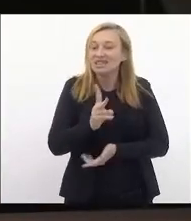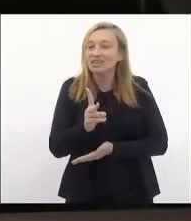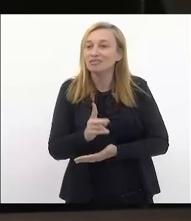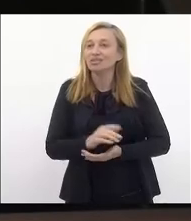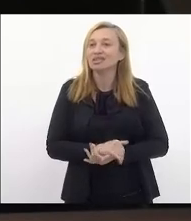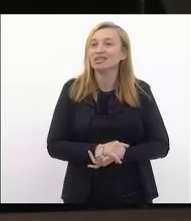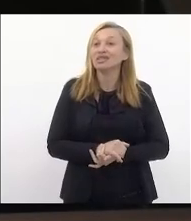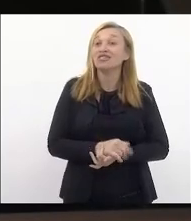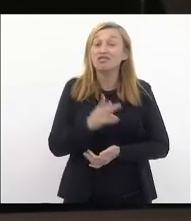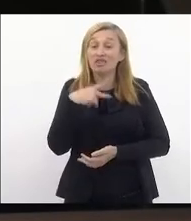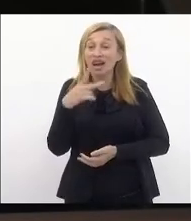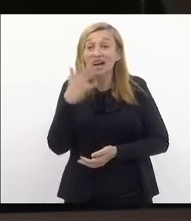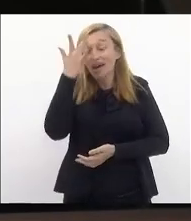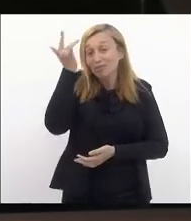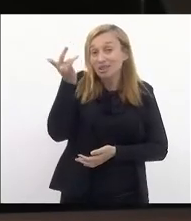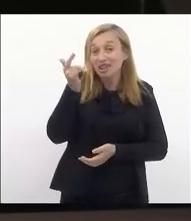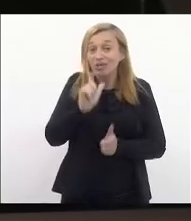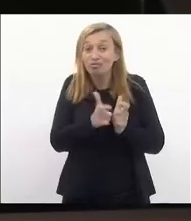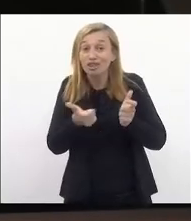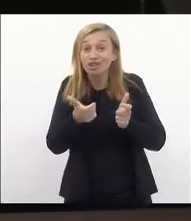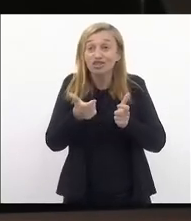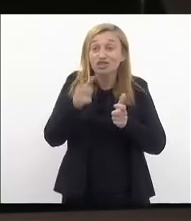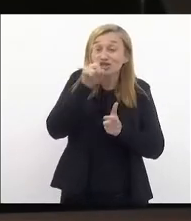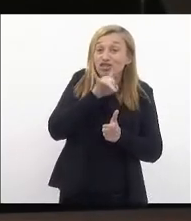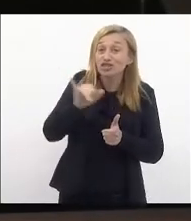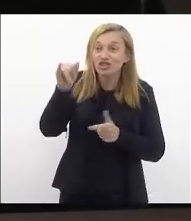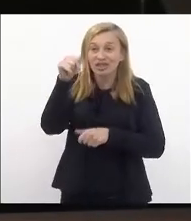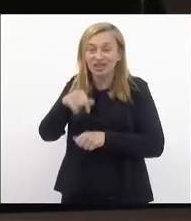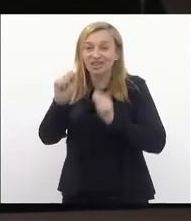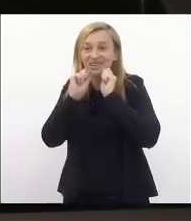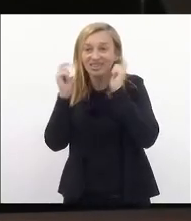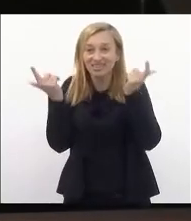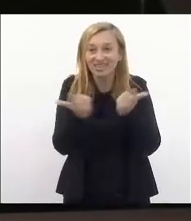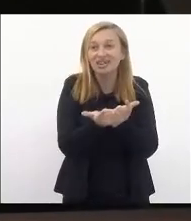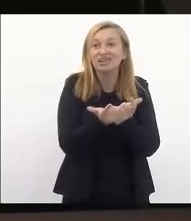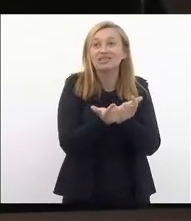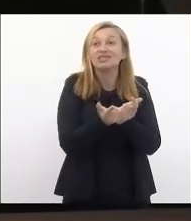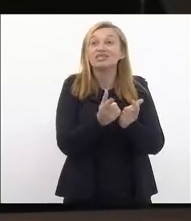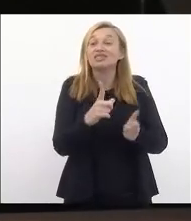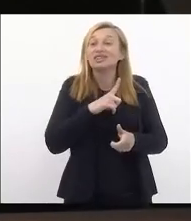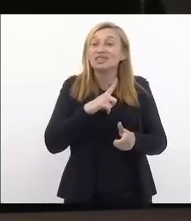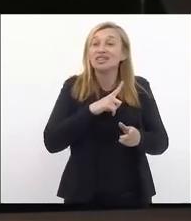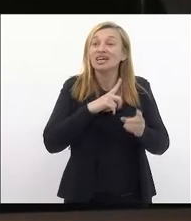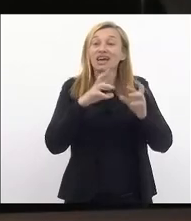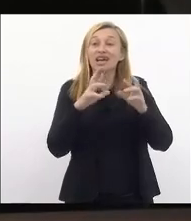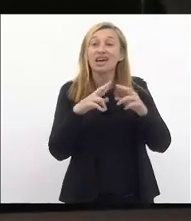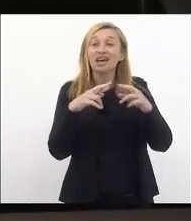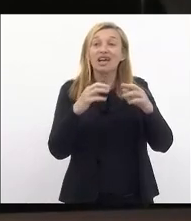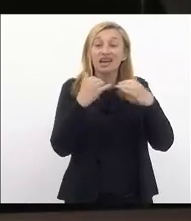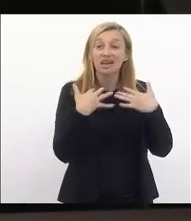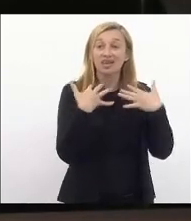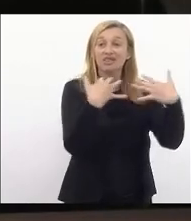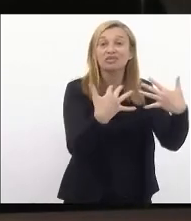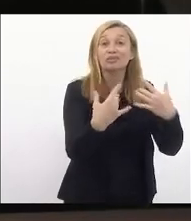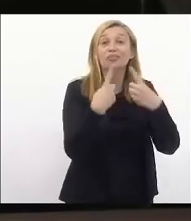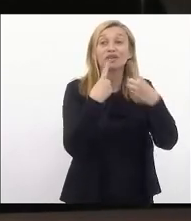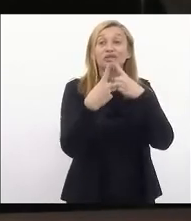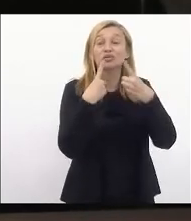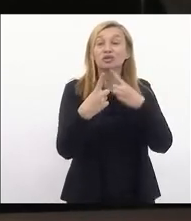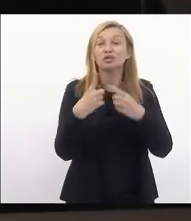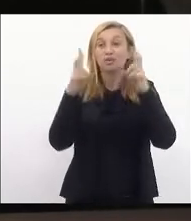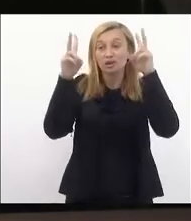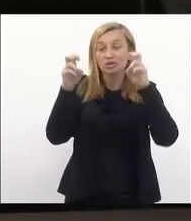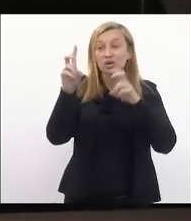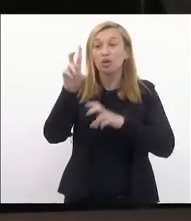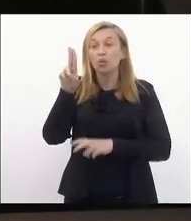e dizer que amanhã é um grande dia aqui na Assembleia Legislativa e nós vamos ter audiência pública para discutir a questão da UESO